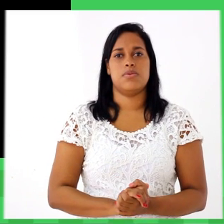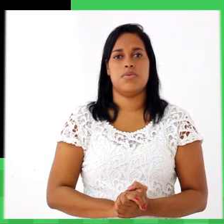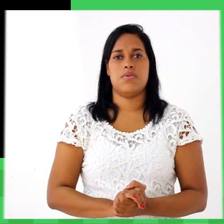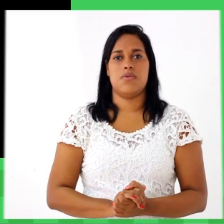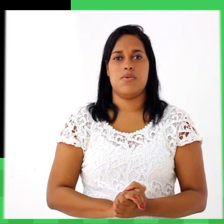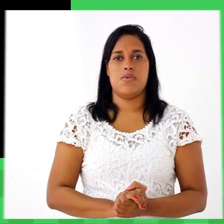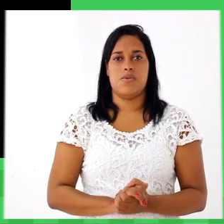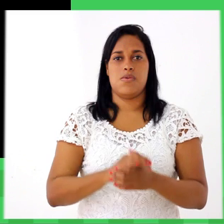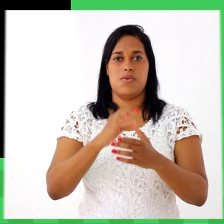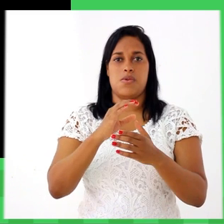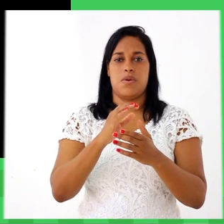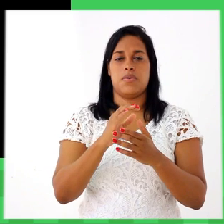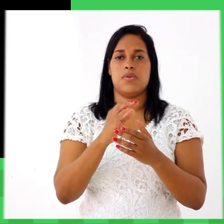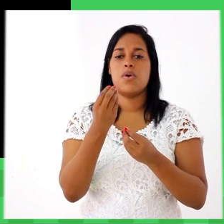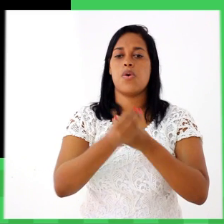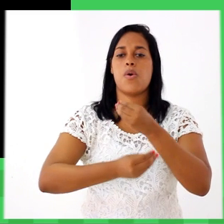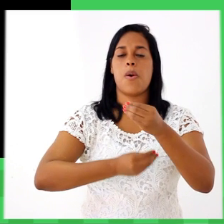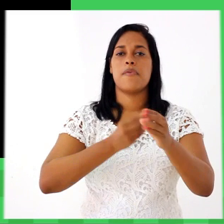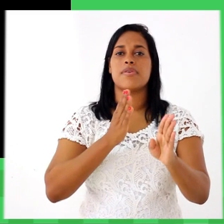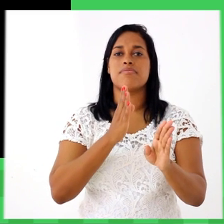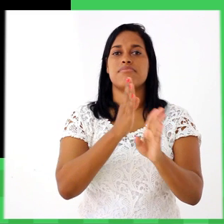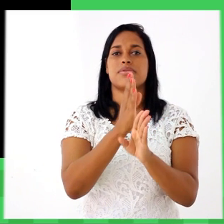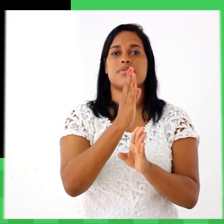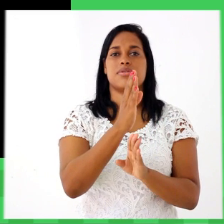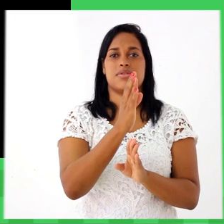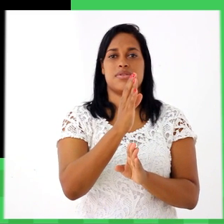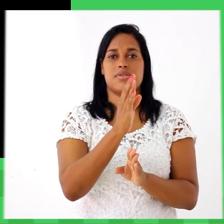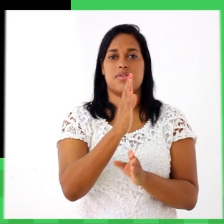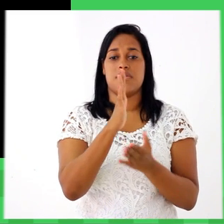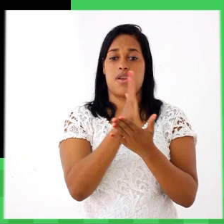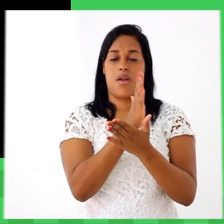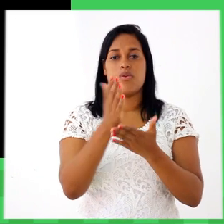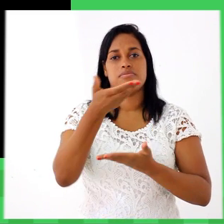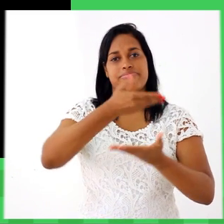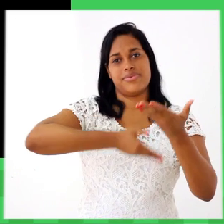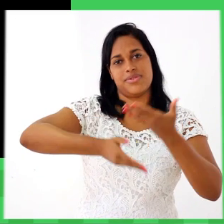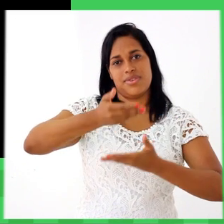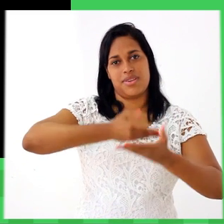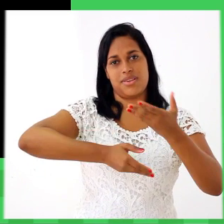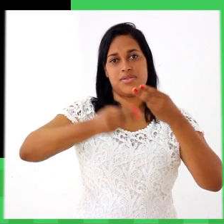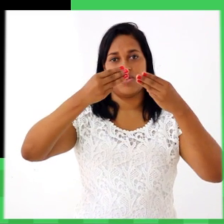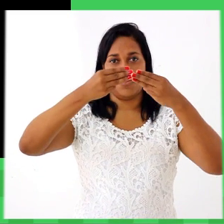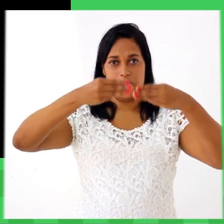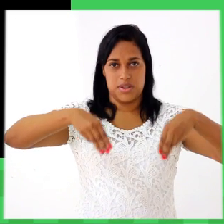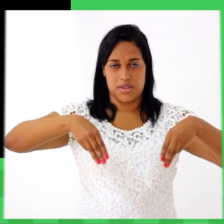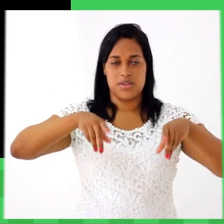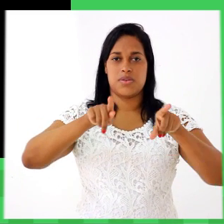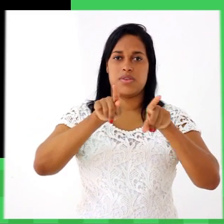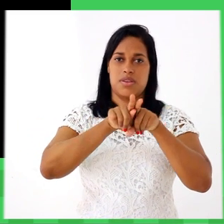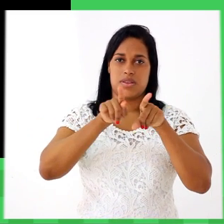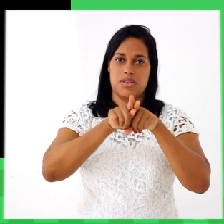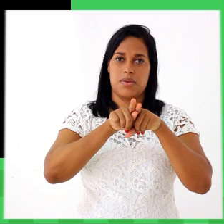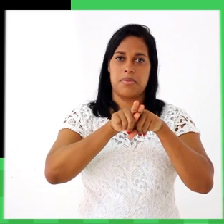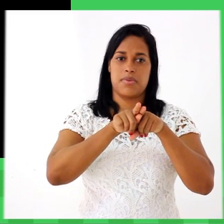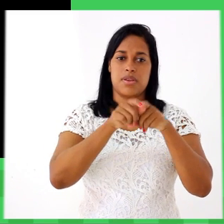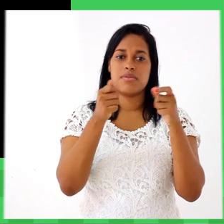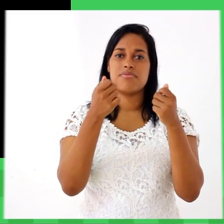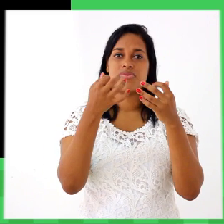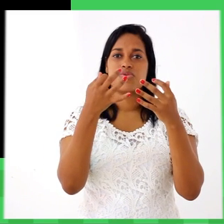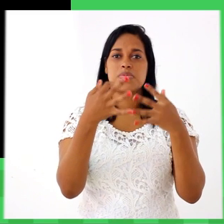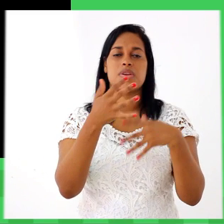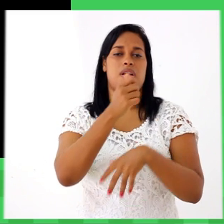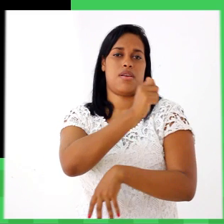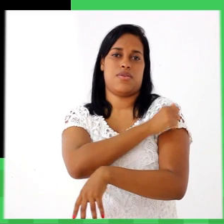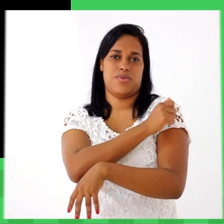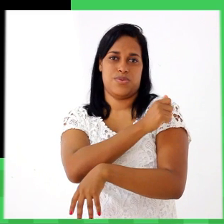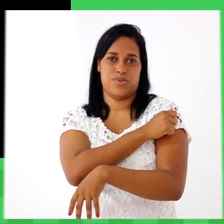desculpa, código é o que vai identificar essa relação. Matrícula é a chave estrangeira que vem do